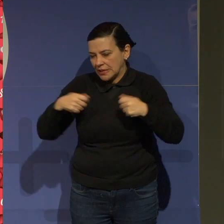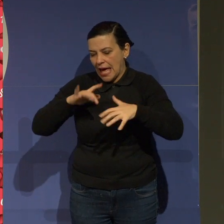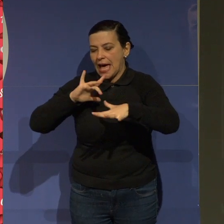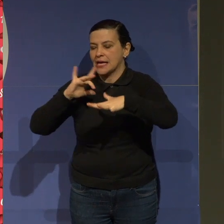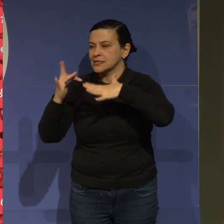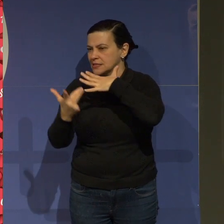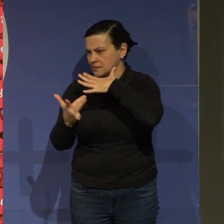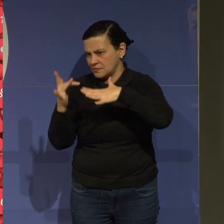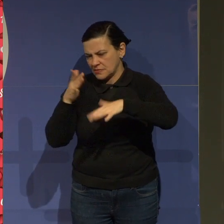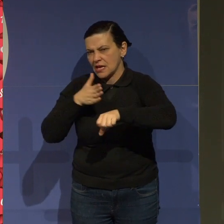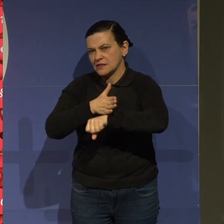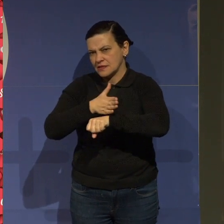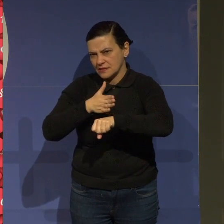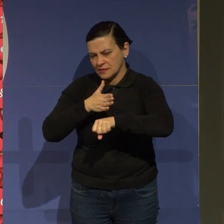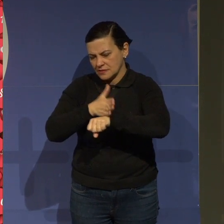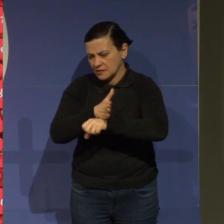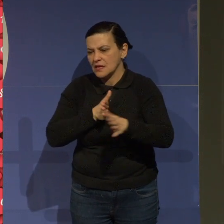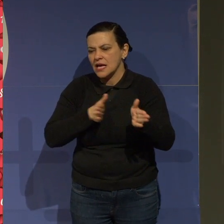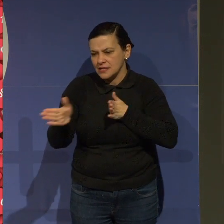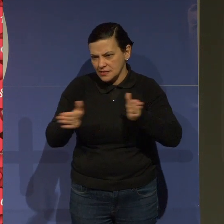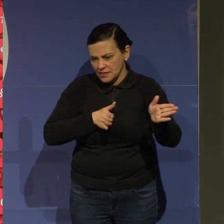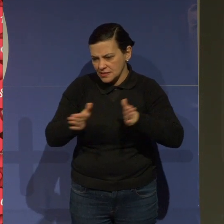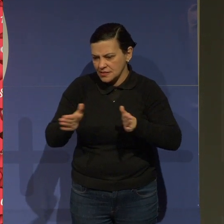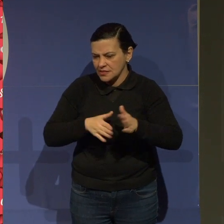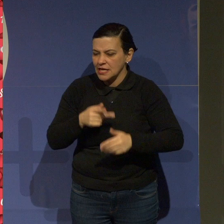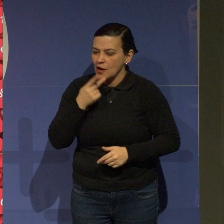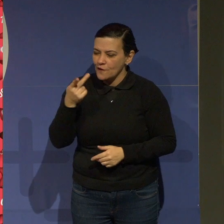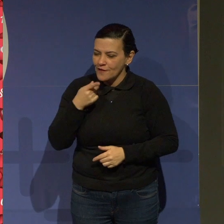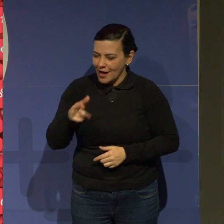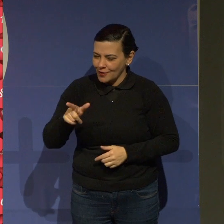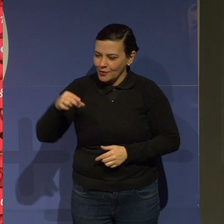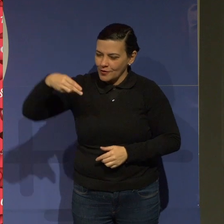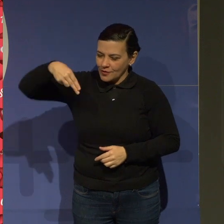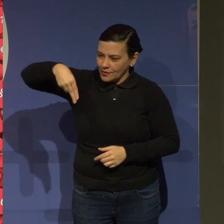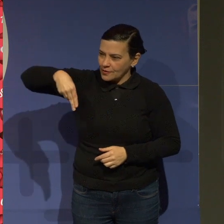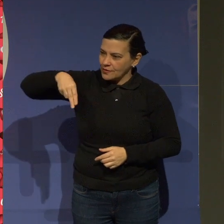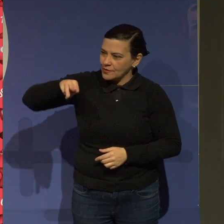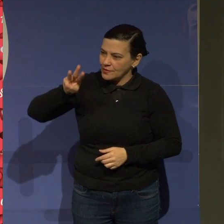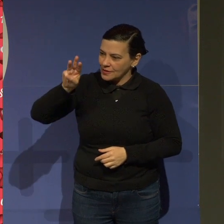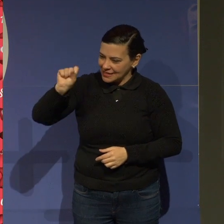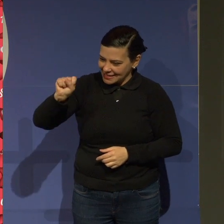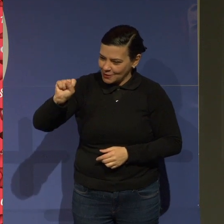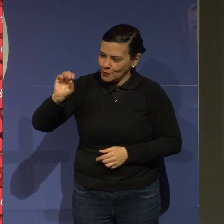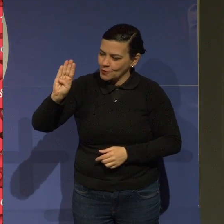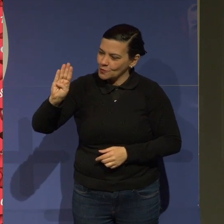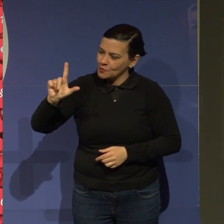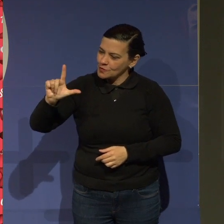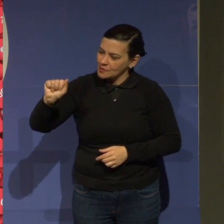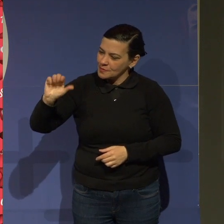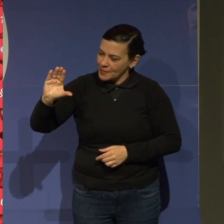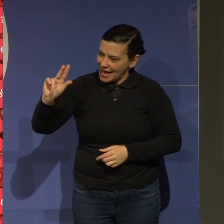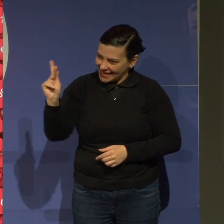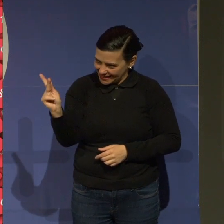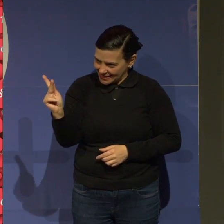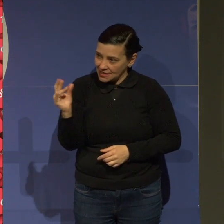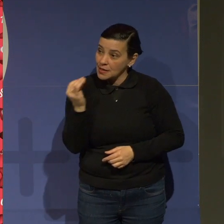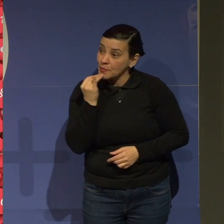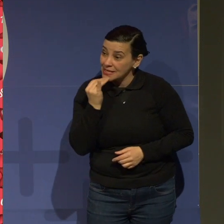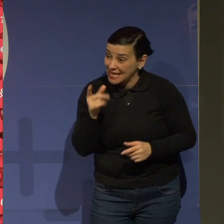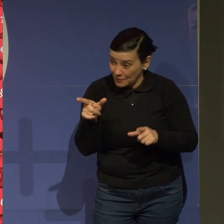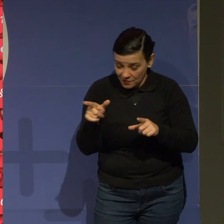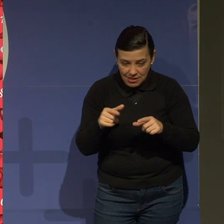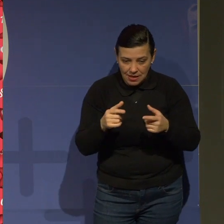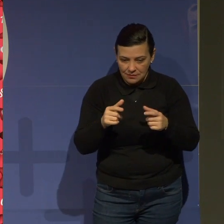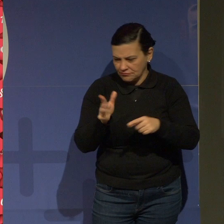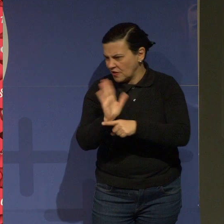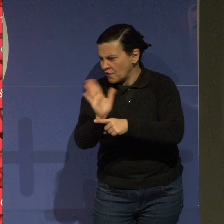acessíveis. Eu costumo dizer que legenda is the new black, porque se a gente coloca a legenda em tudo,